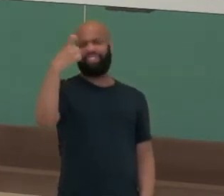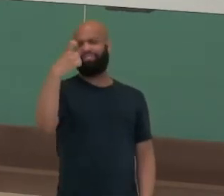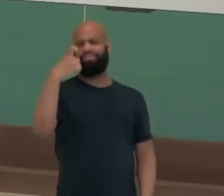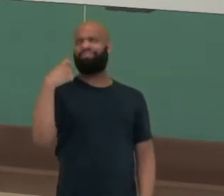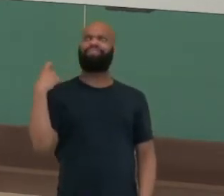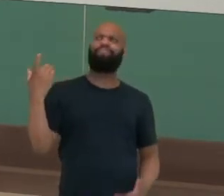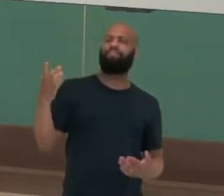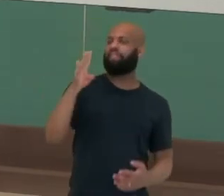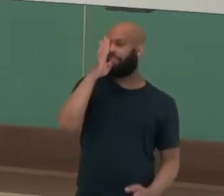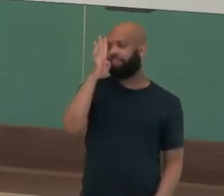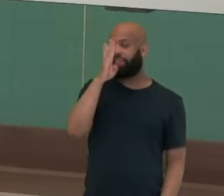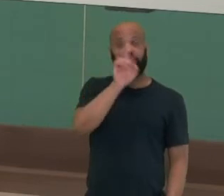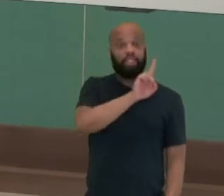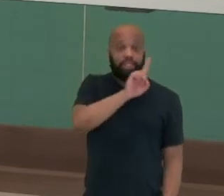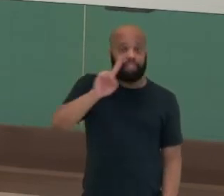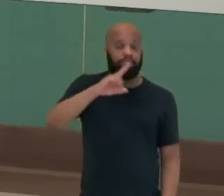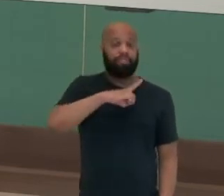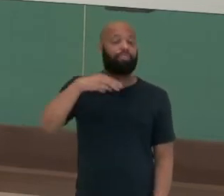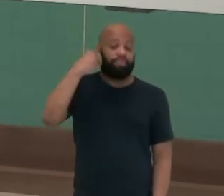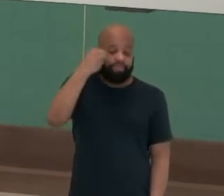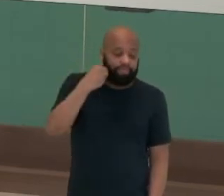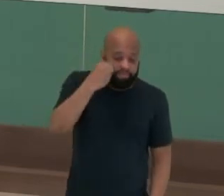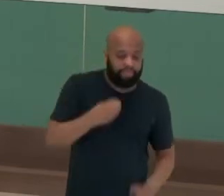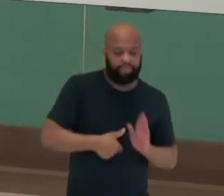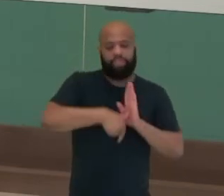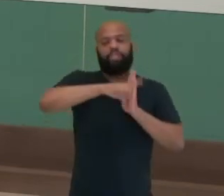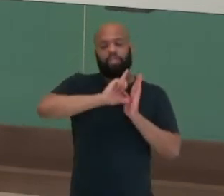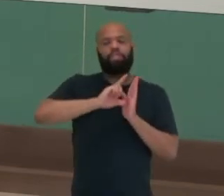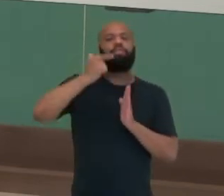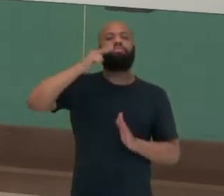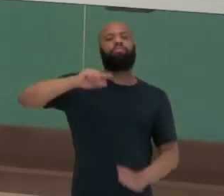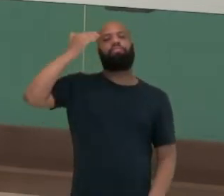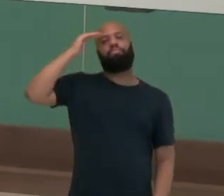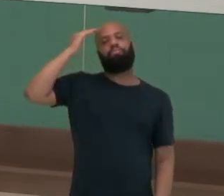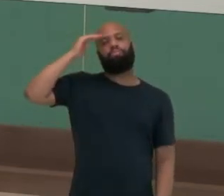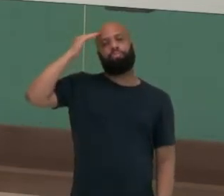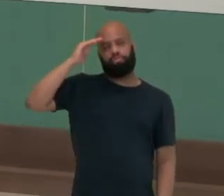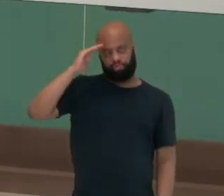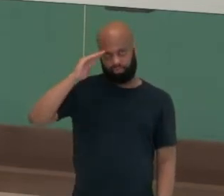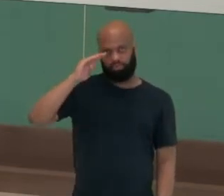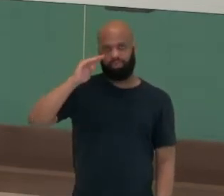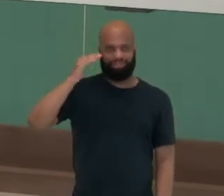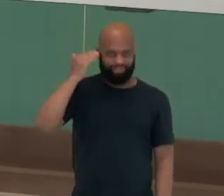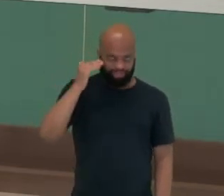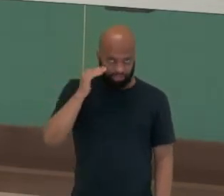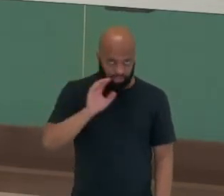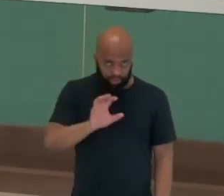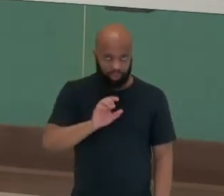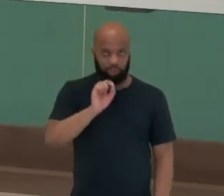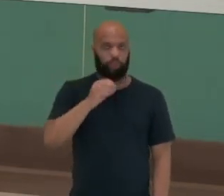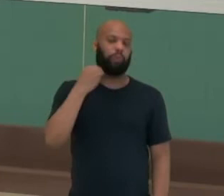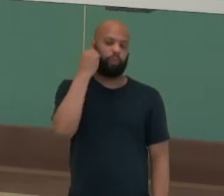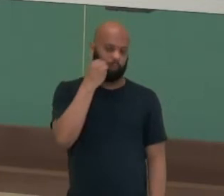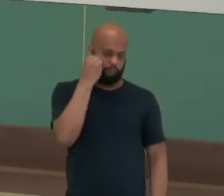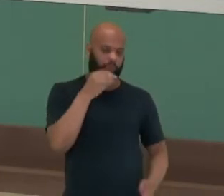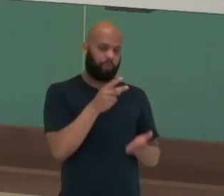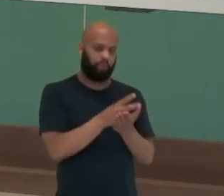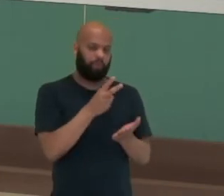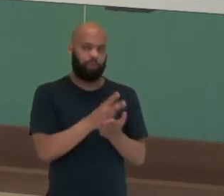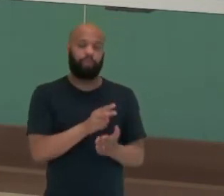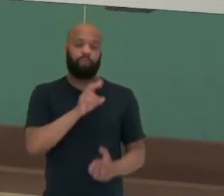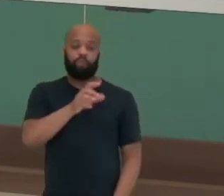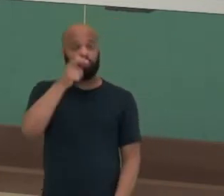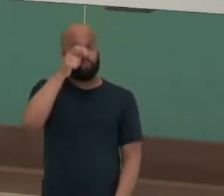elas precisam desse empurrãozinho, então a fonte das nossas ideias seria a experiência. Isso é